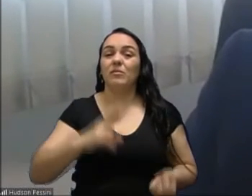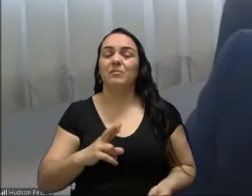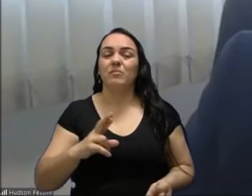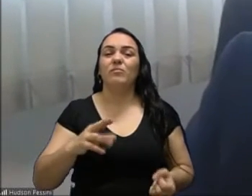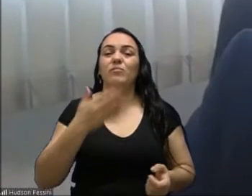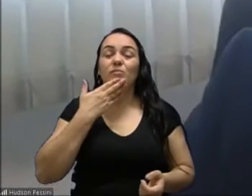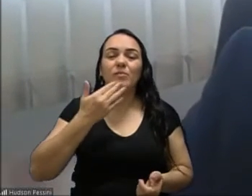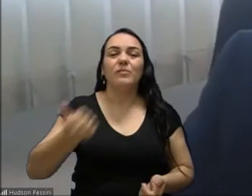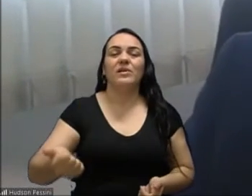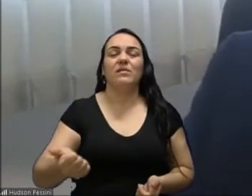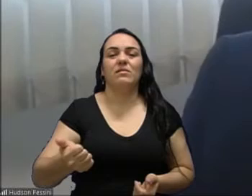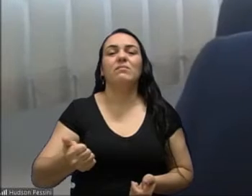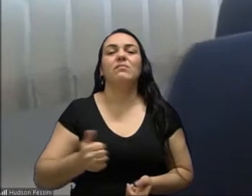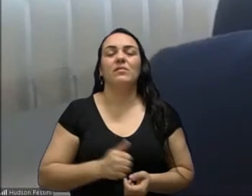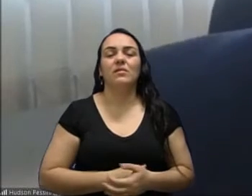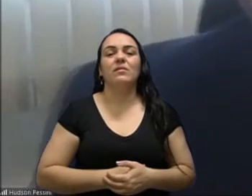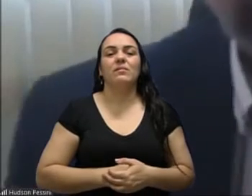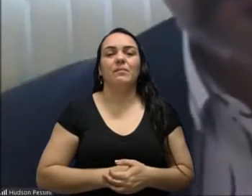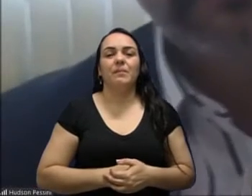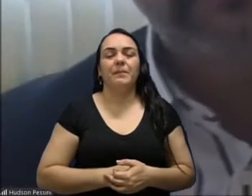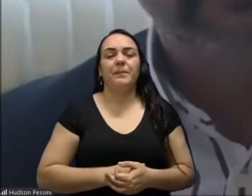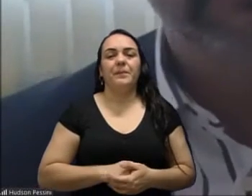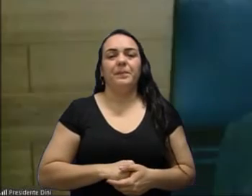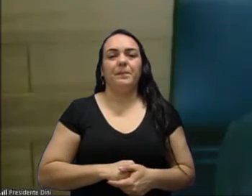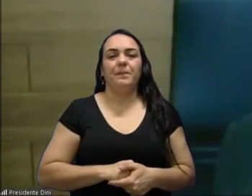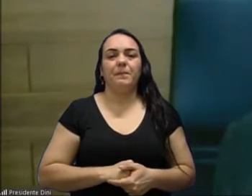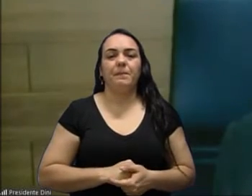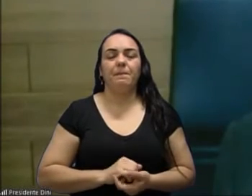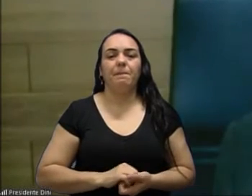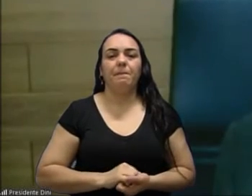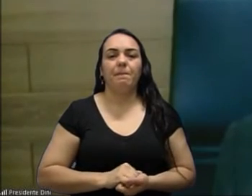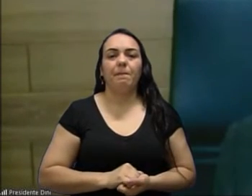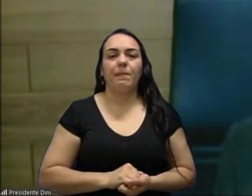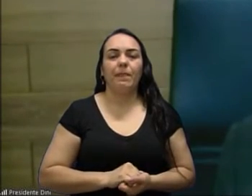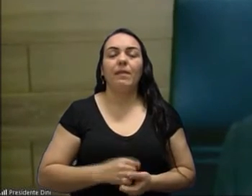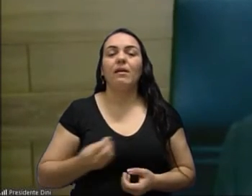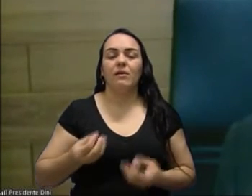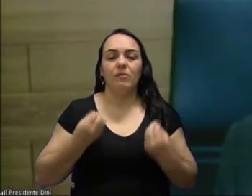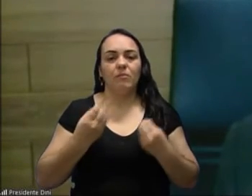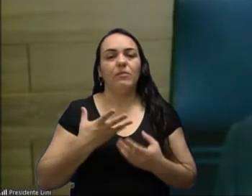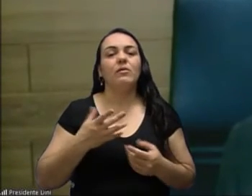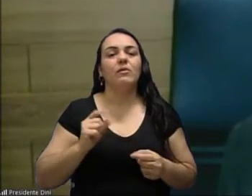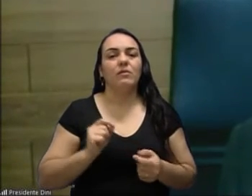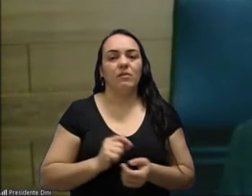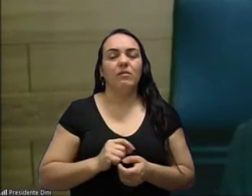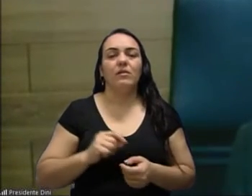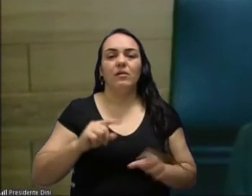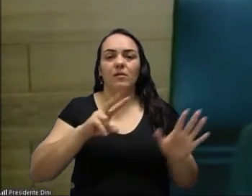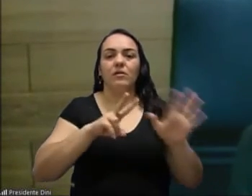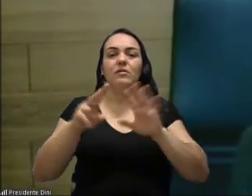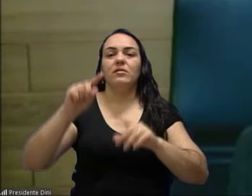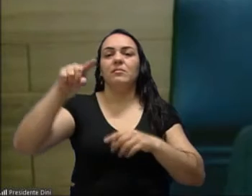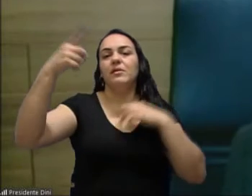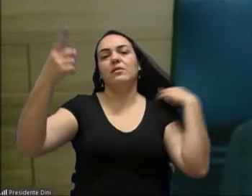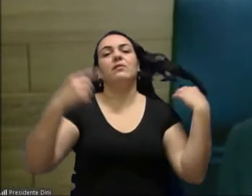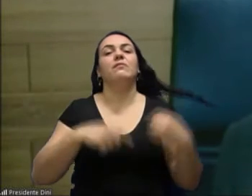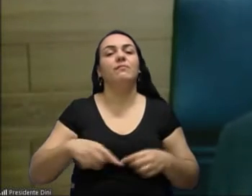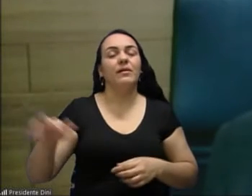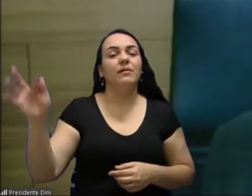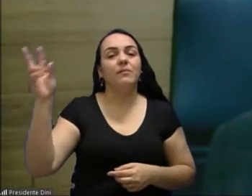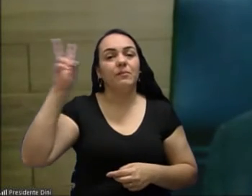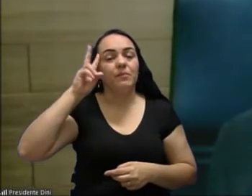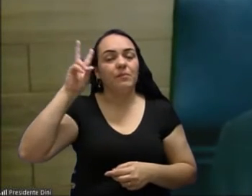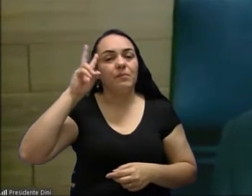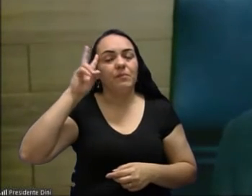nessa próxima bateria muito bem colocado Odson semana que vem na próxima terça-feira